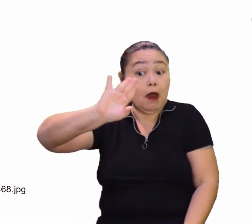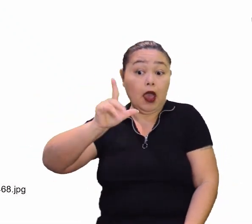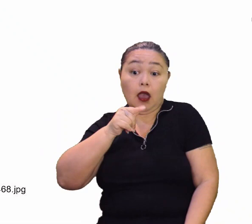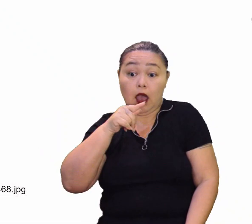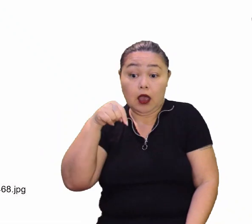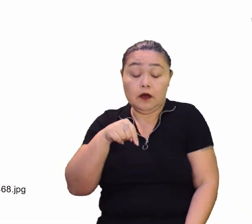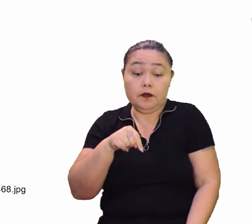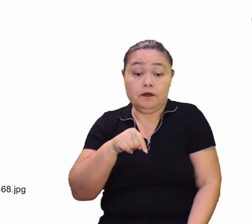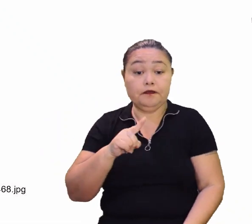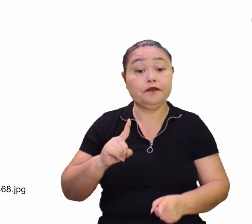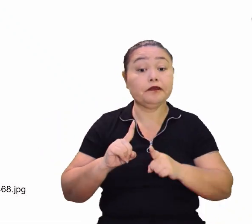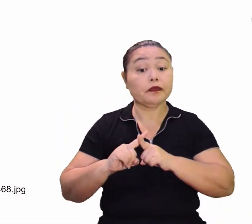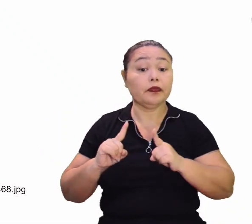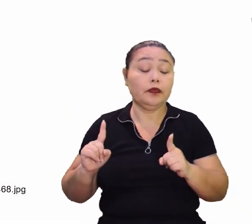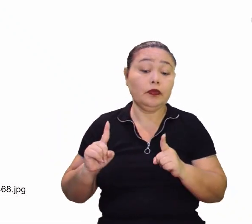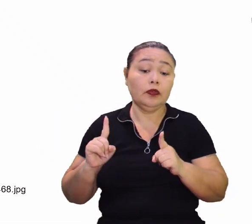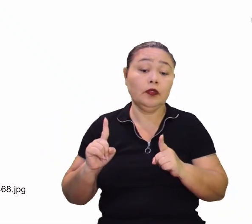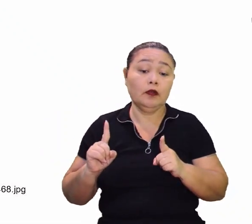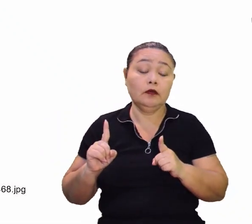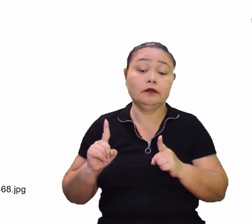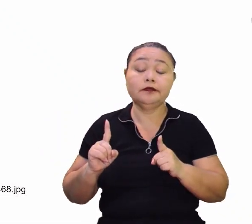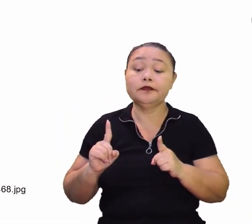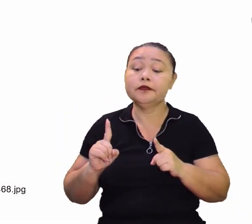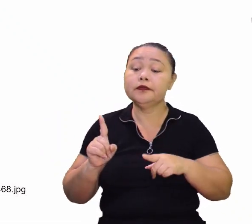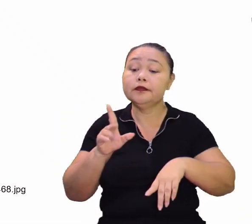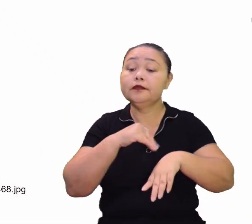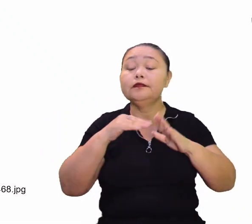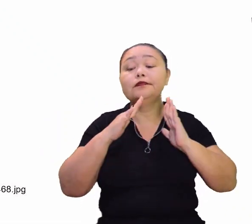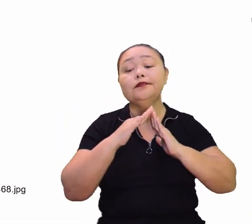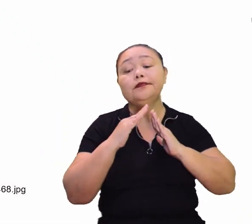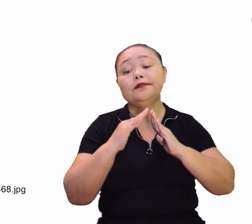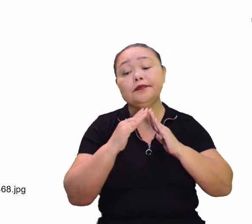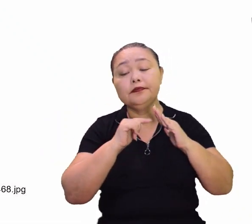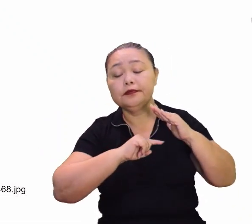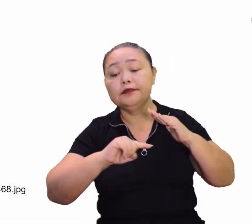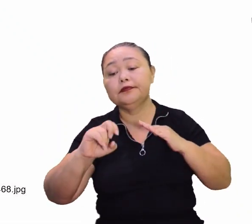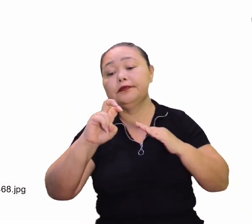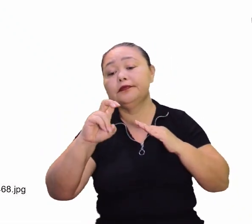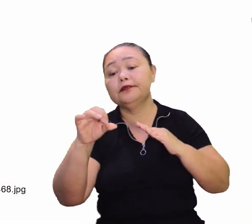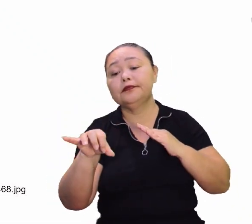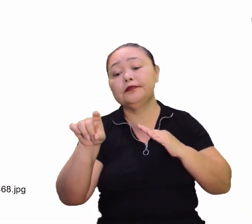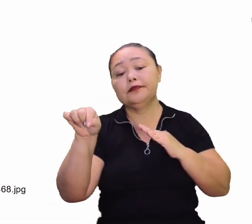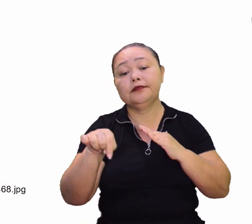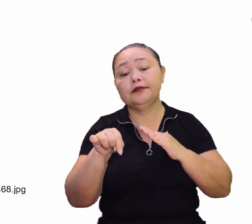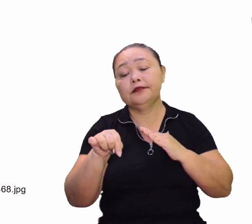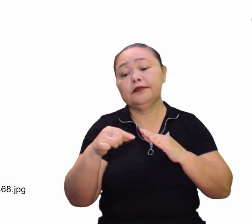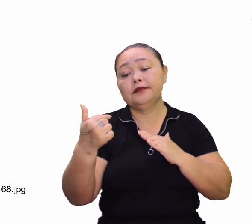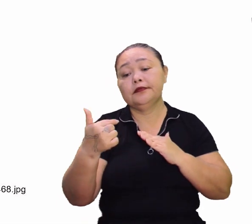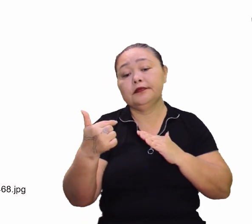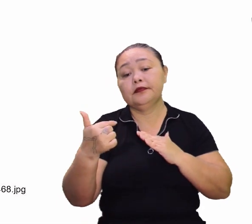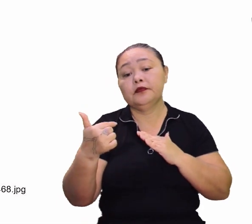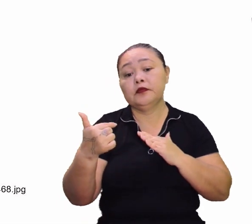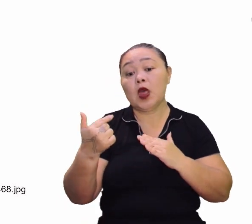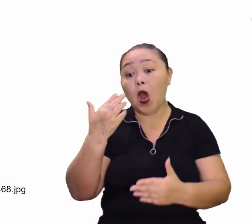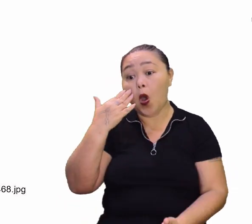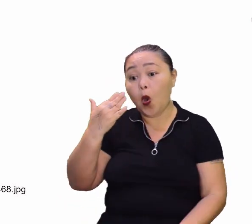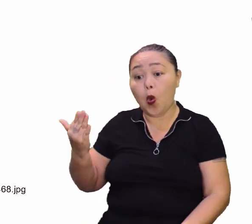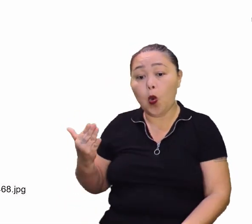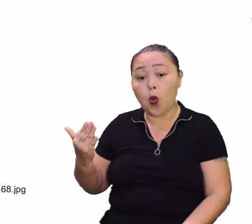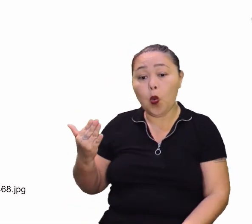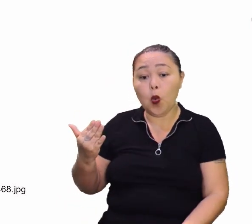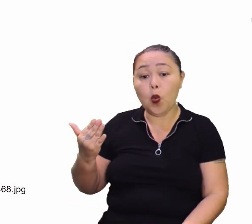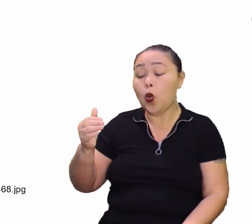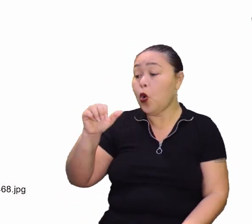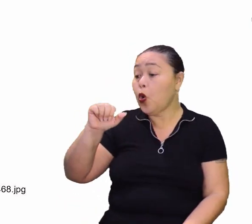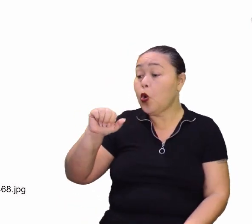de água? Temos. Mas olha só a água, o abastecimento nas casas. Só 59%. E olha como é que